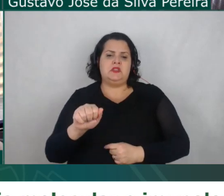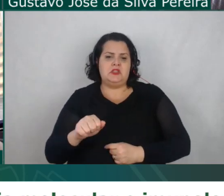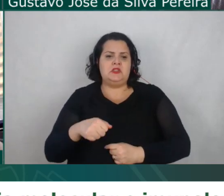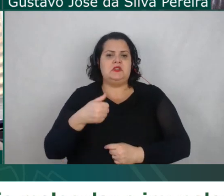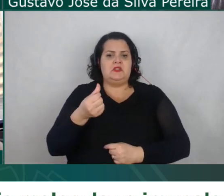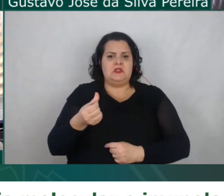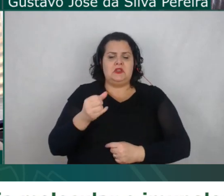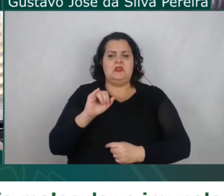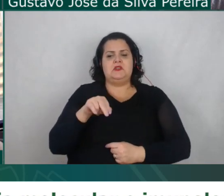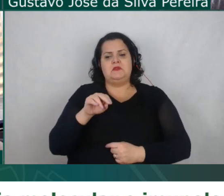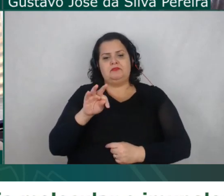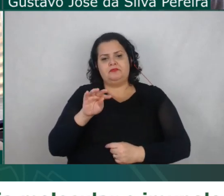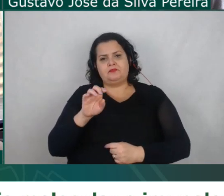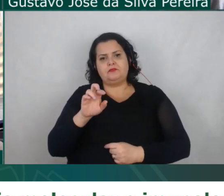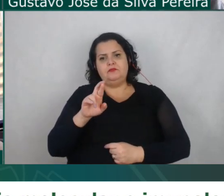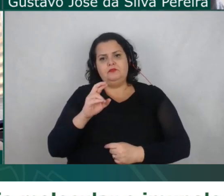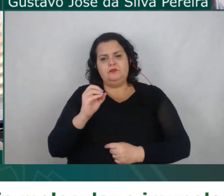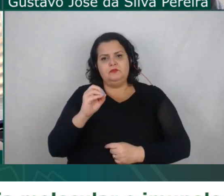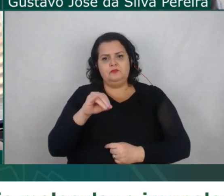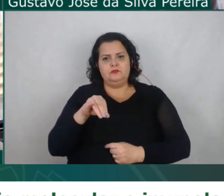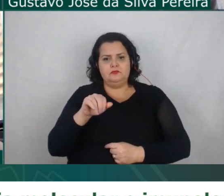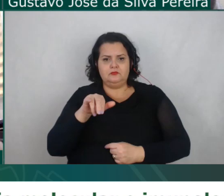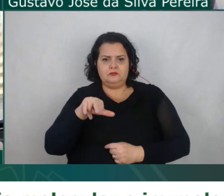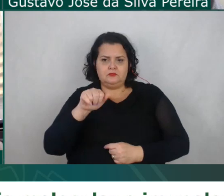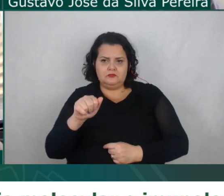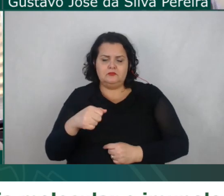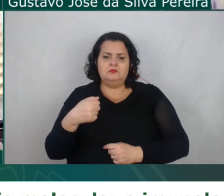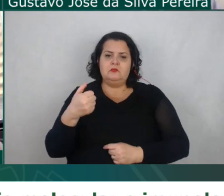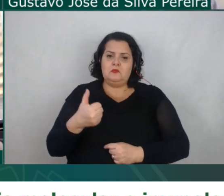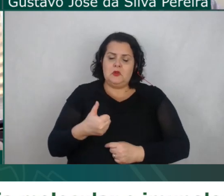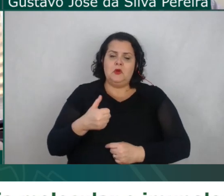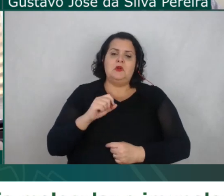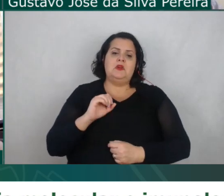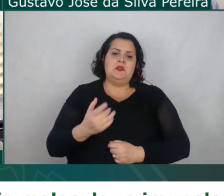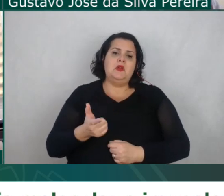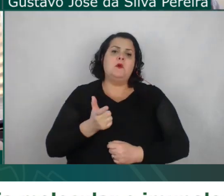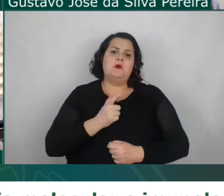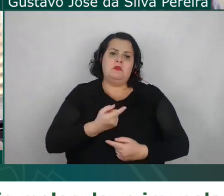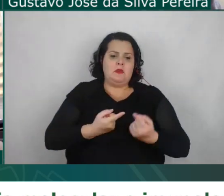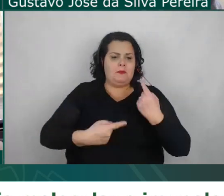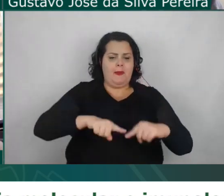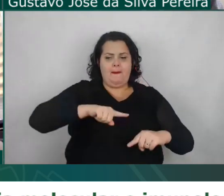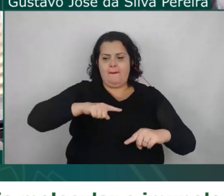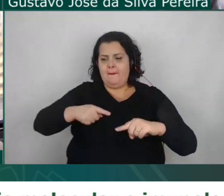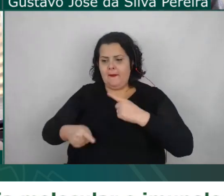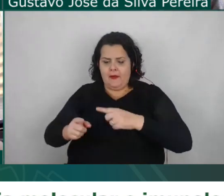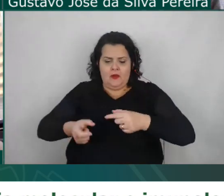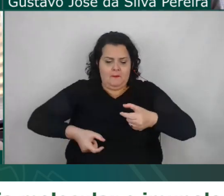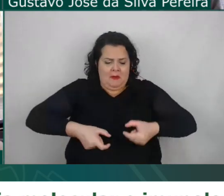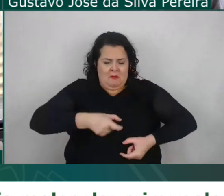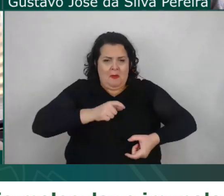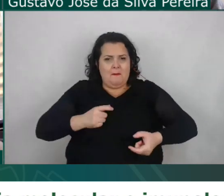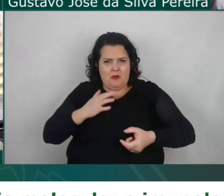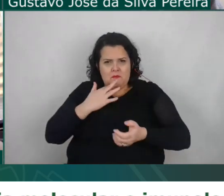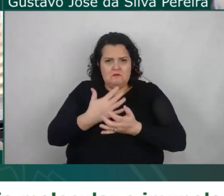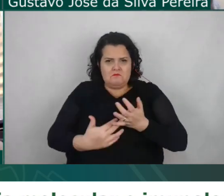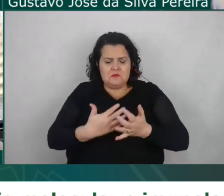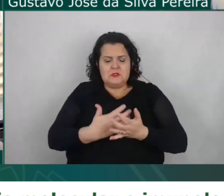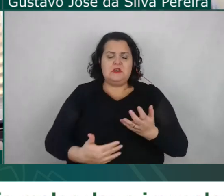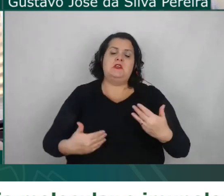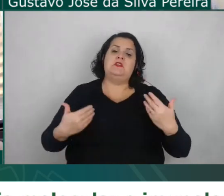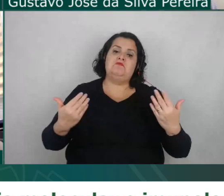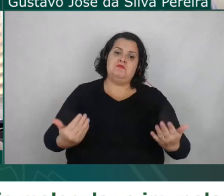uma associação com disfunção, né, alteração de microcirculação, coagulação, tudo isso. Agora, eu tenho um pouco